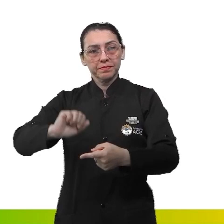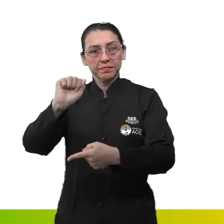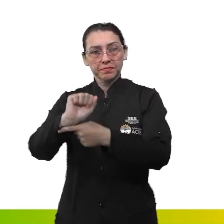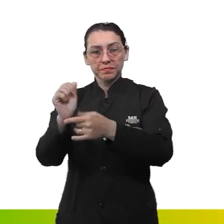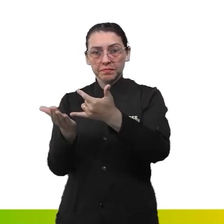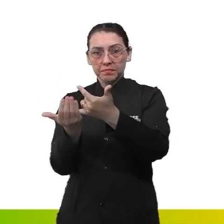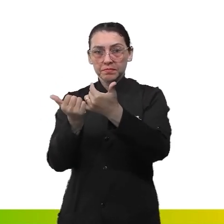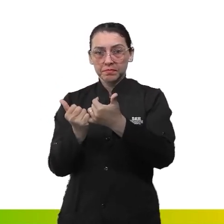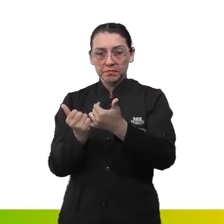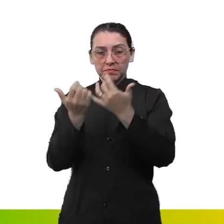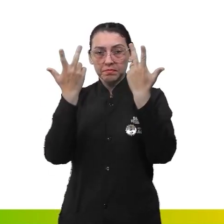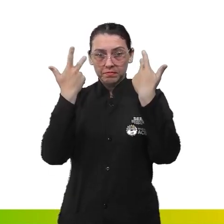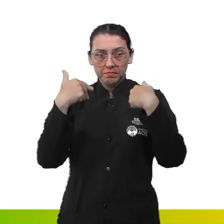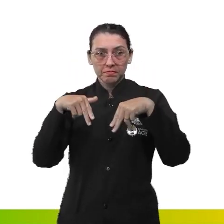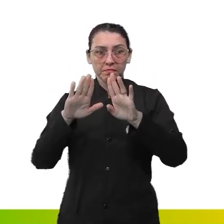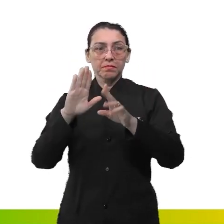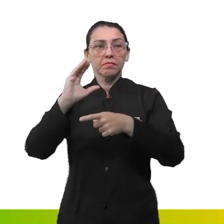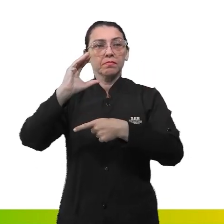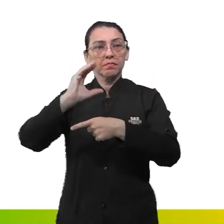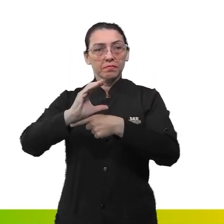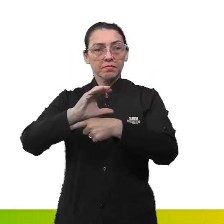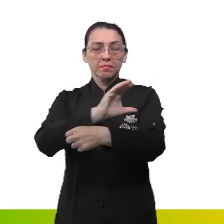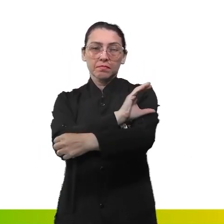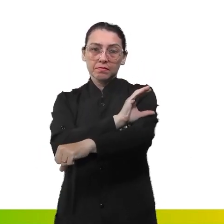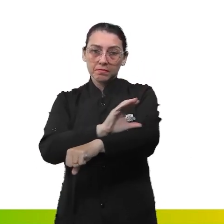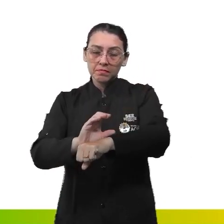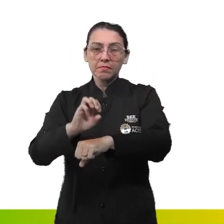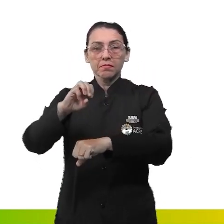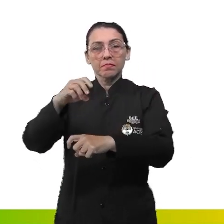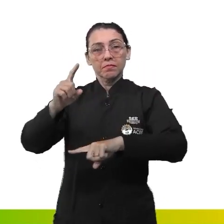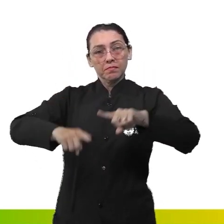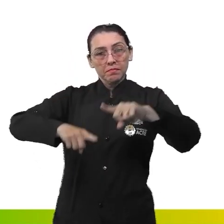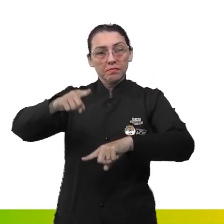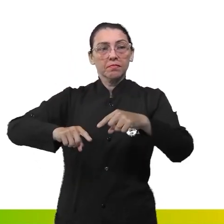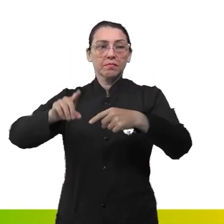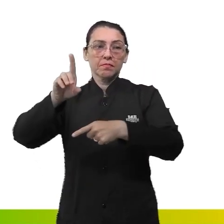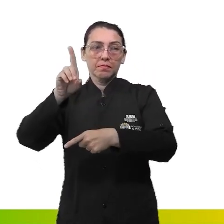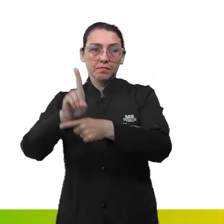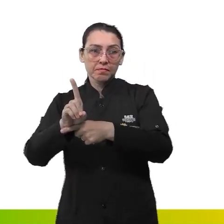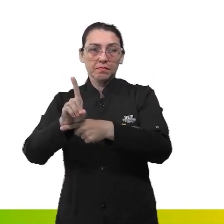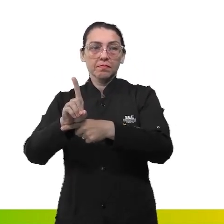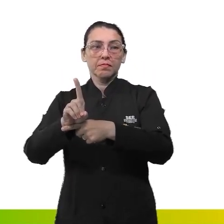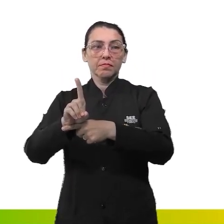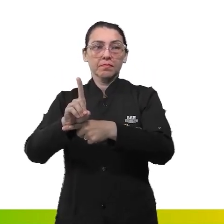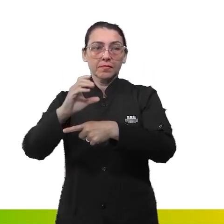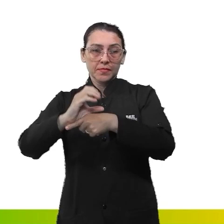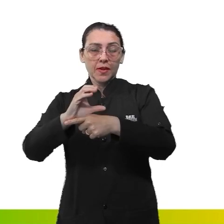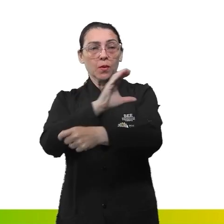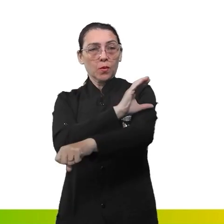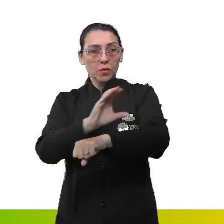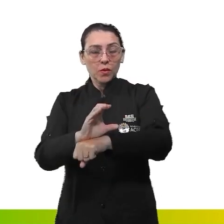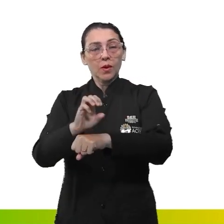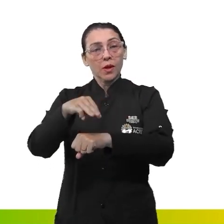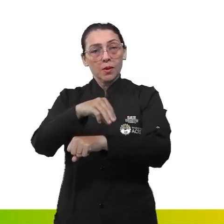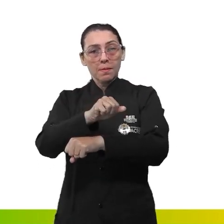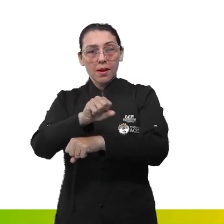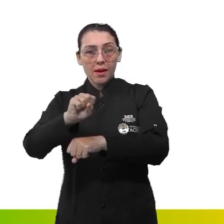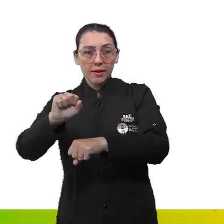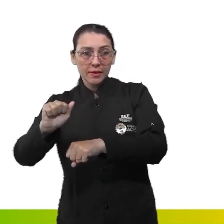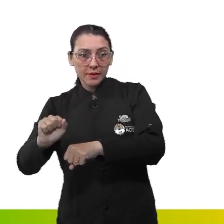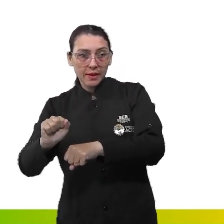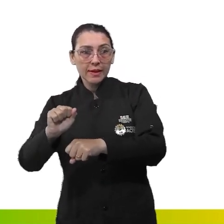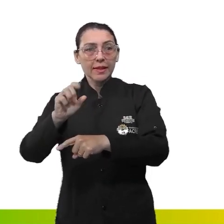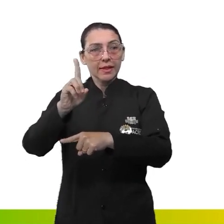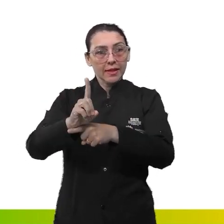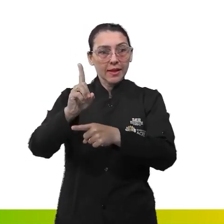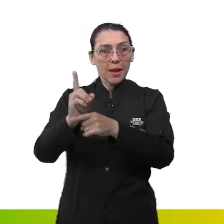A, patrimônio natural; B, cultura material; C, cultura de massa;